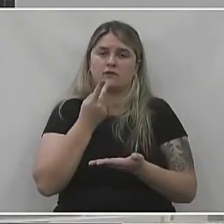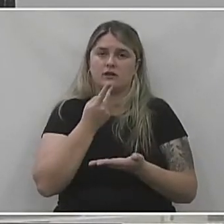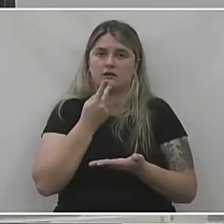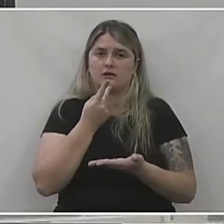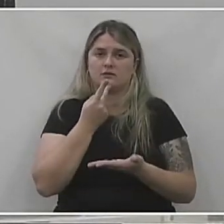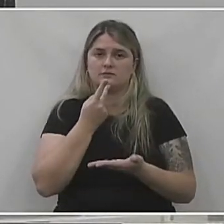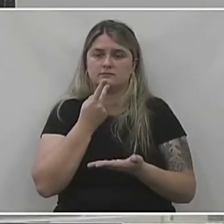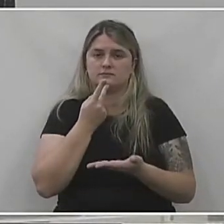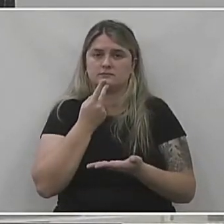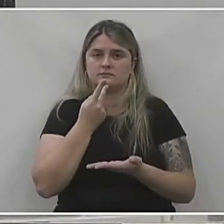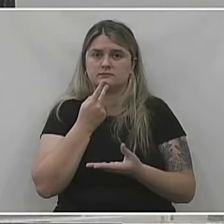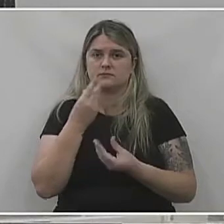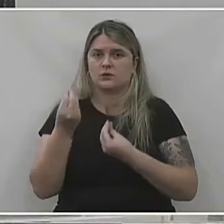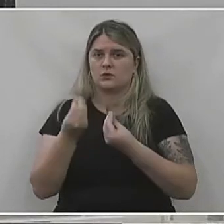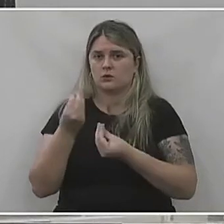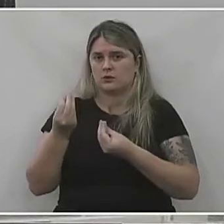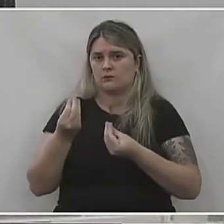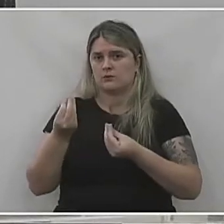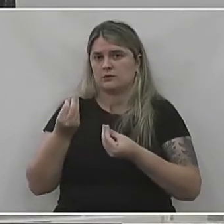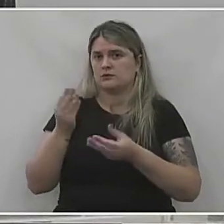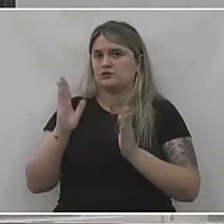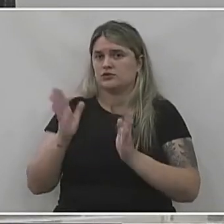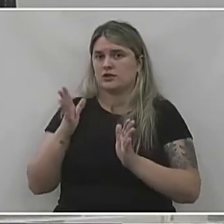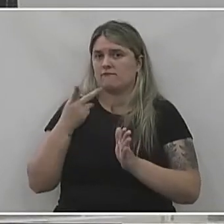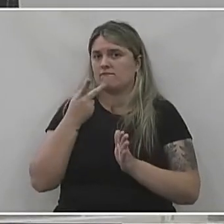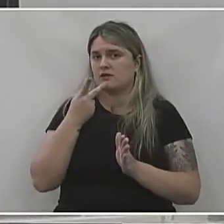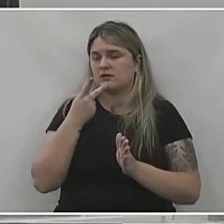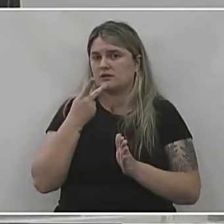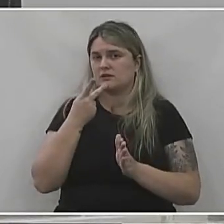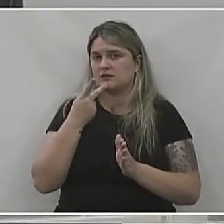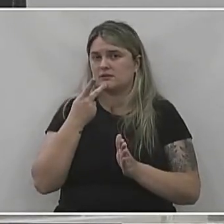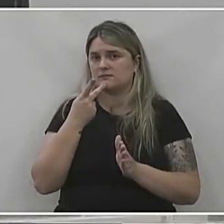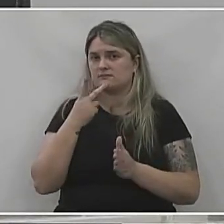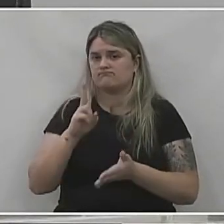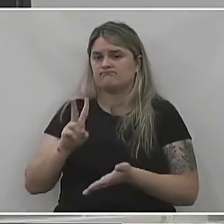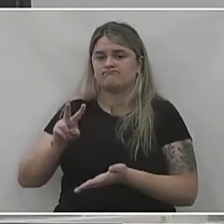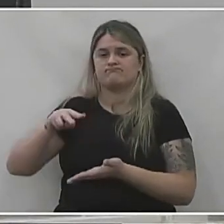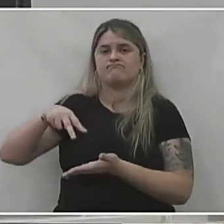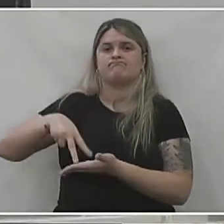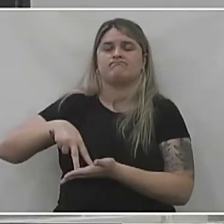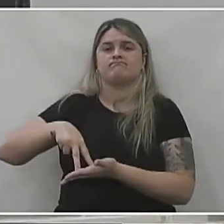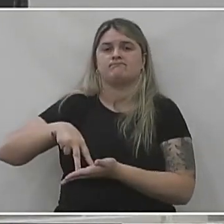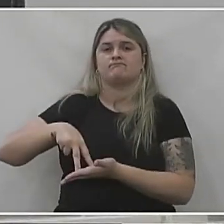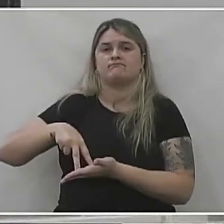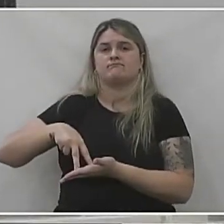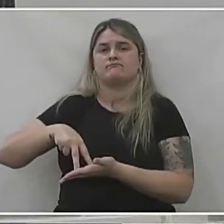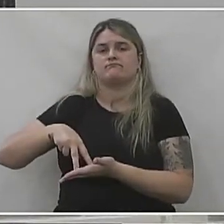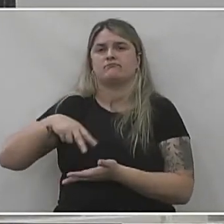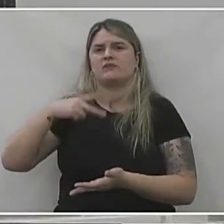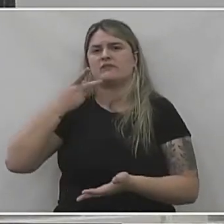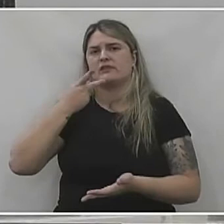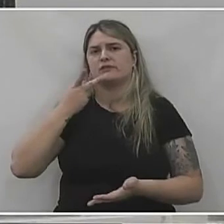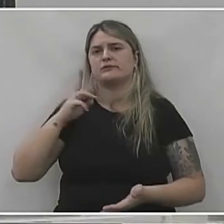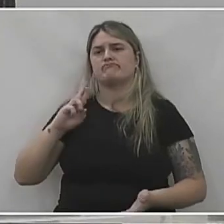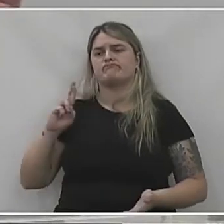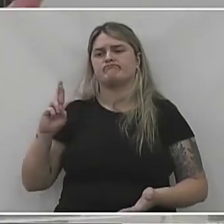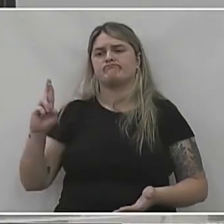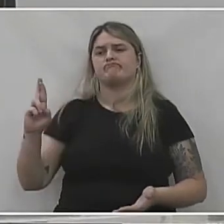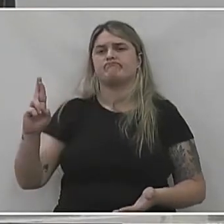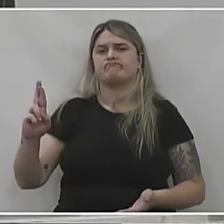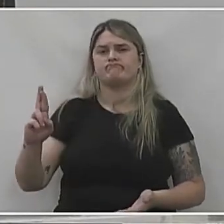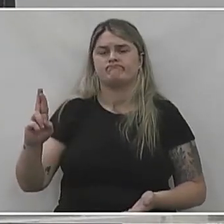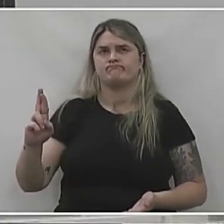é como fui citado na Tribuna referente